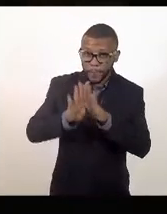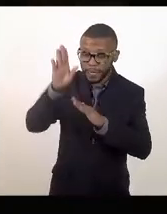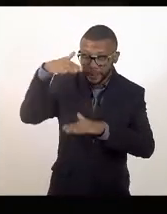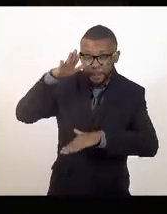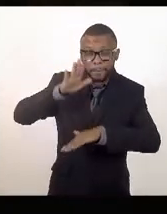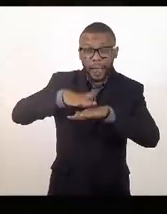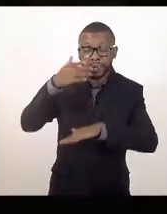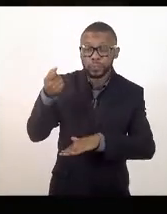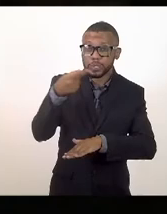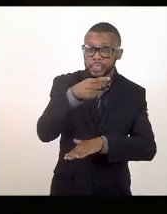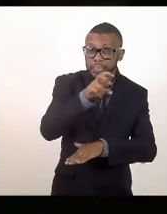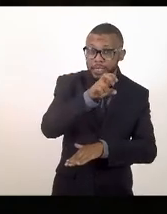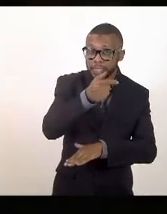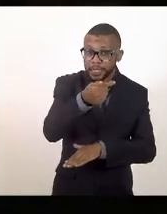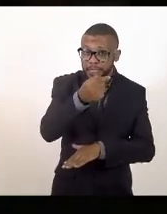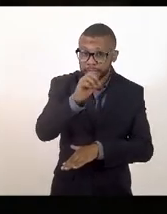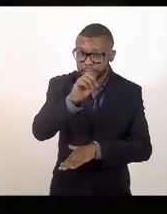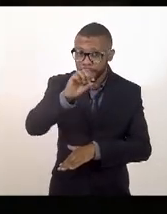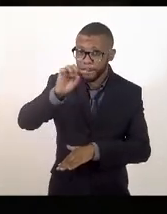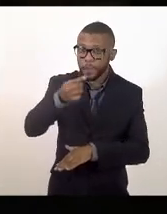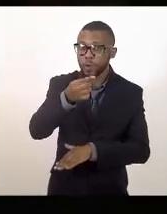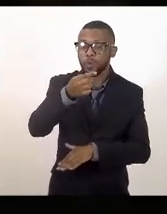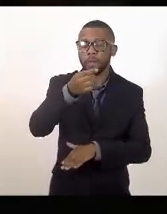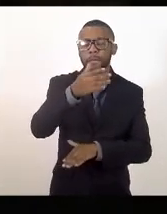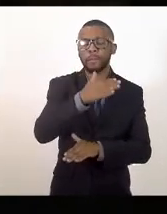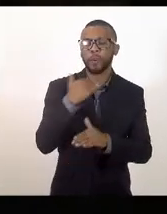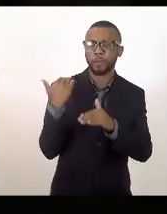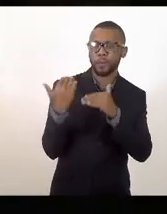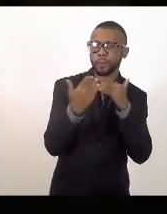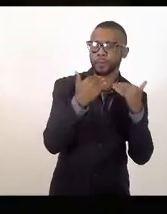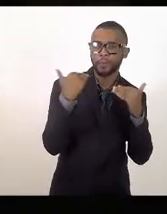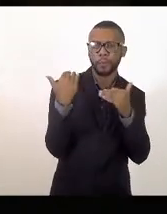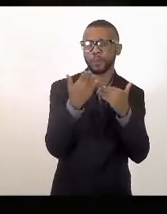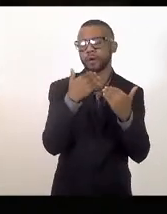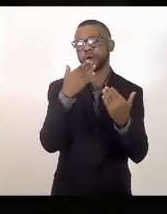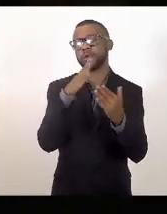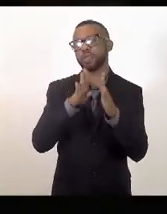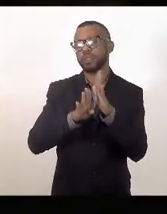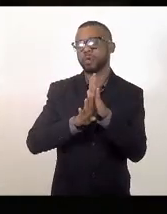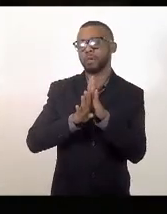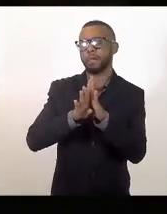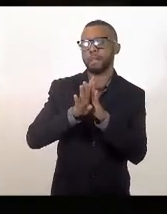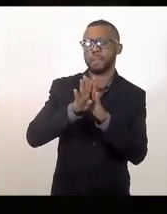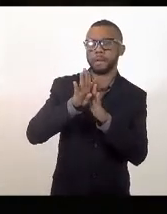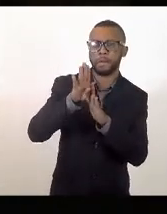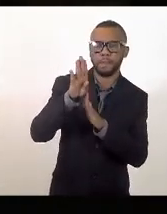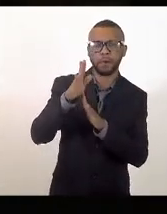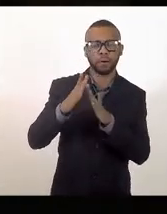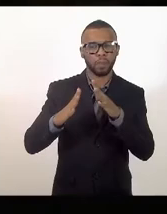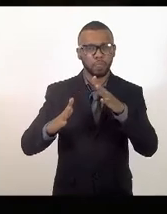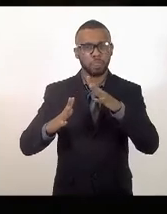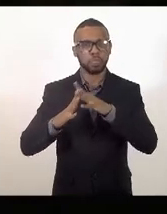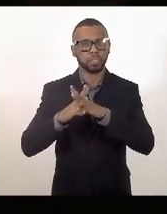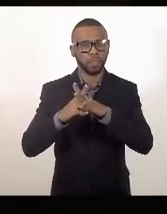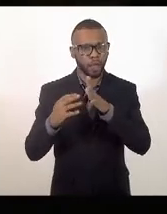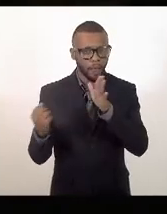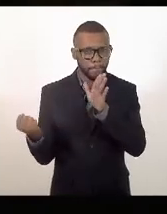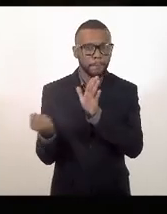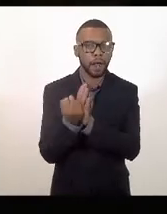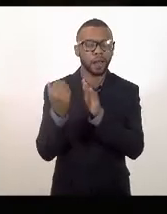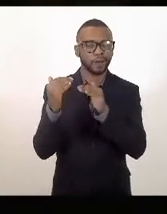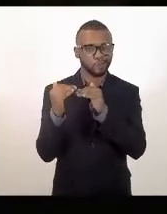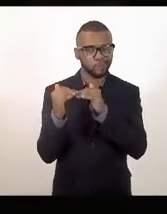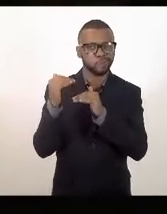560 mil, e indo na direção de chegar à marca até ultrapassar